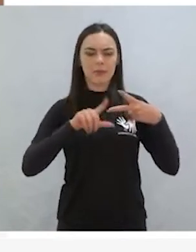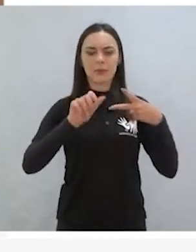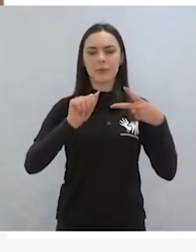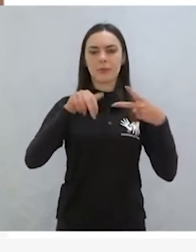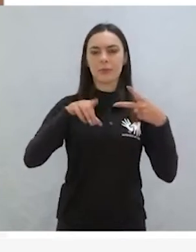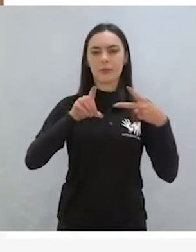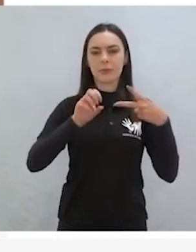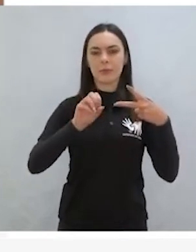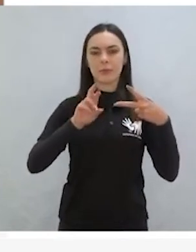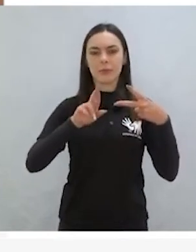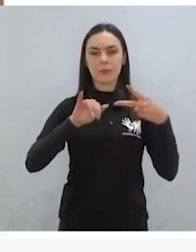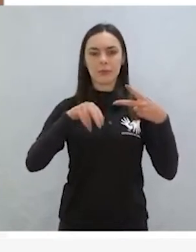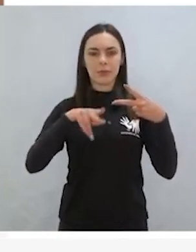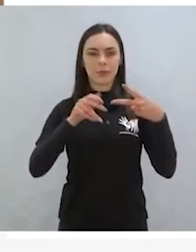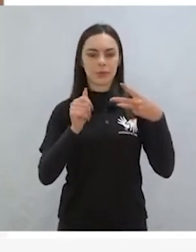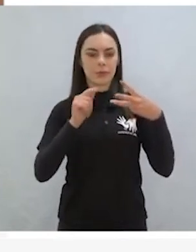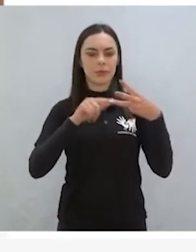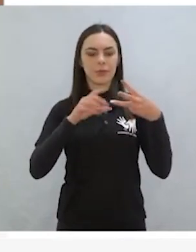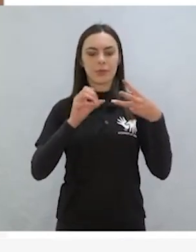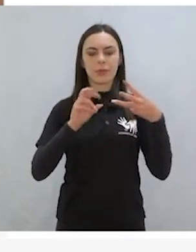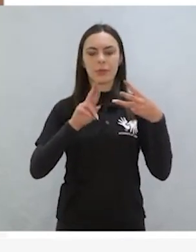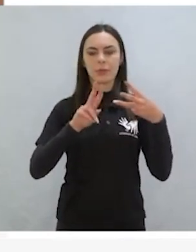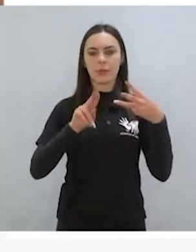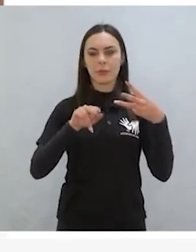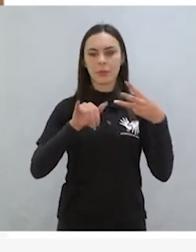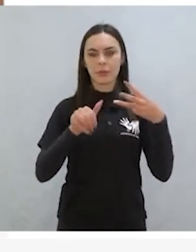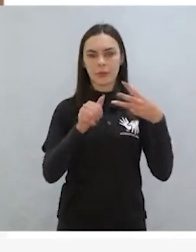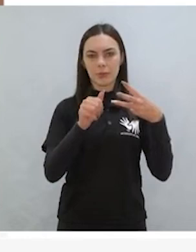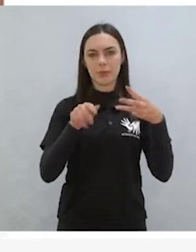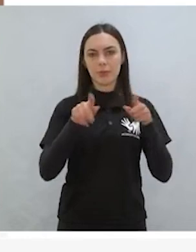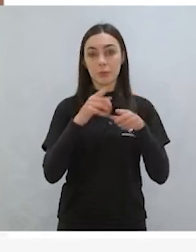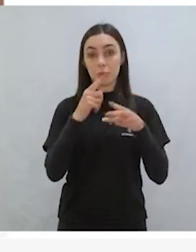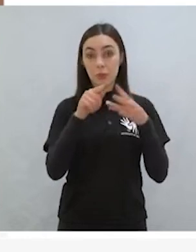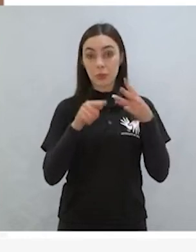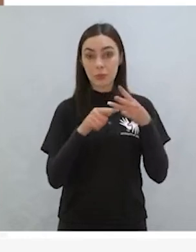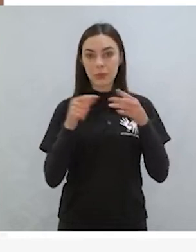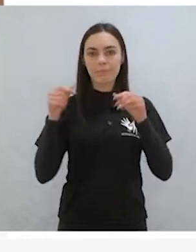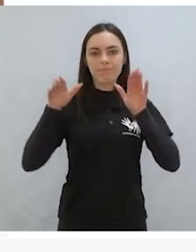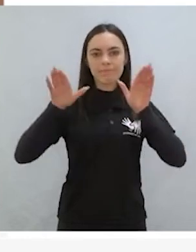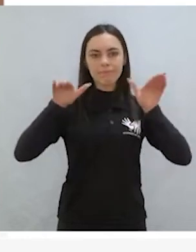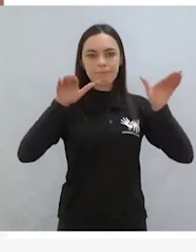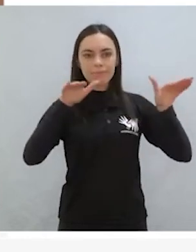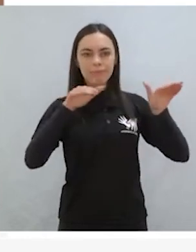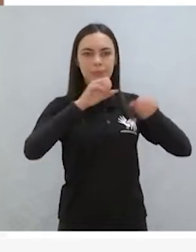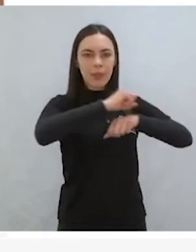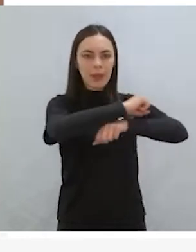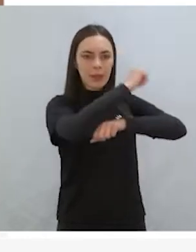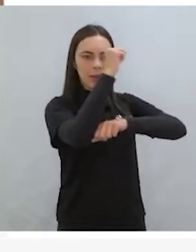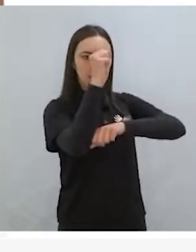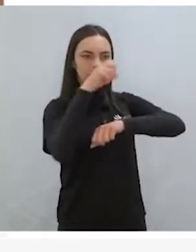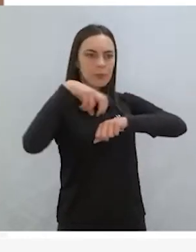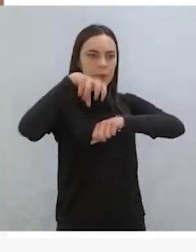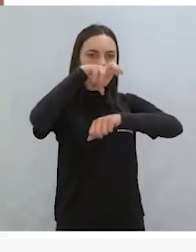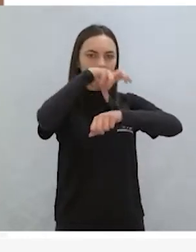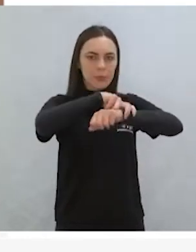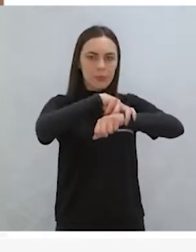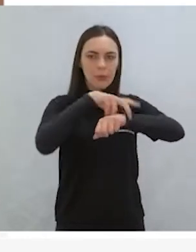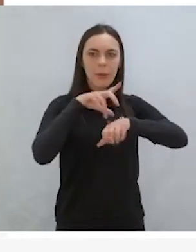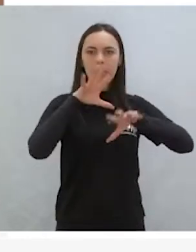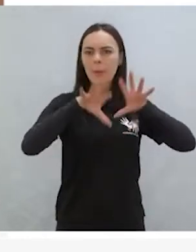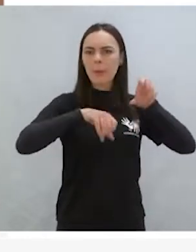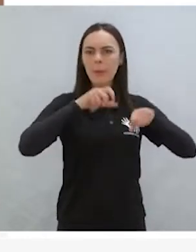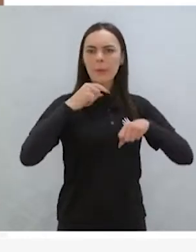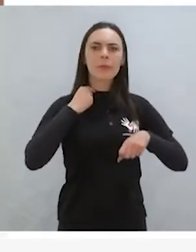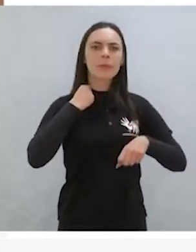e rouxinóis entraram voando pela janela do sótão, apanharam retalhos que estavam